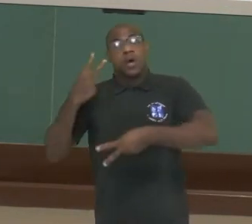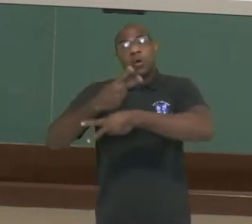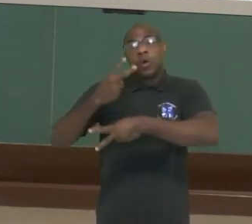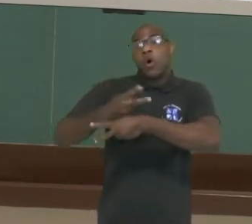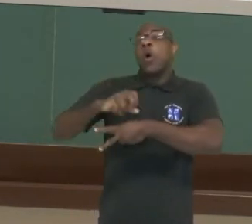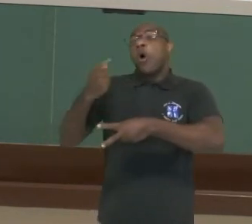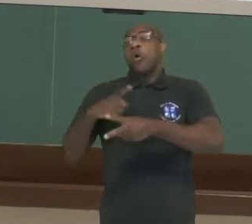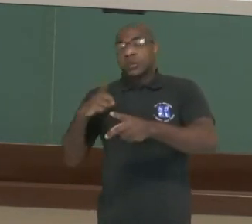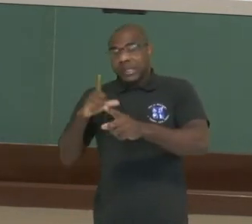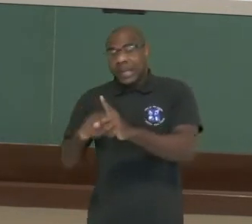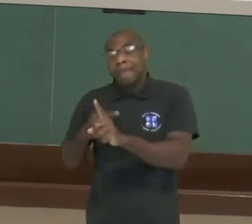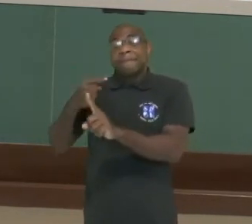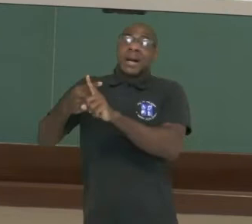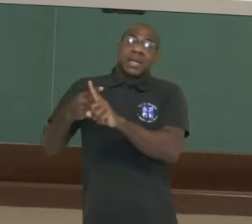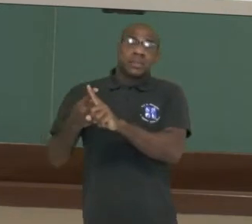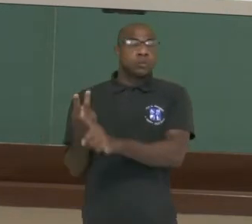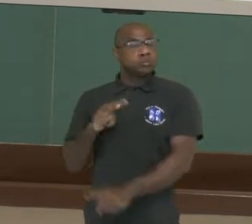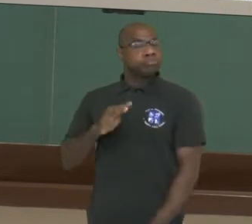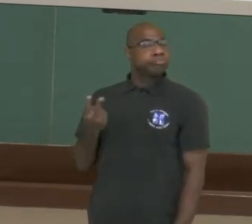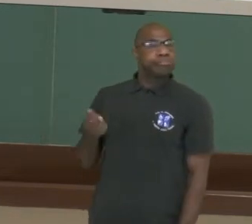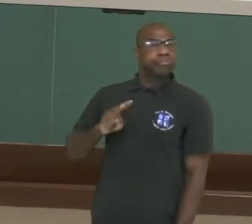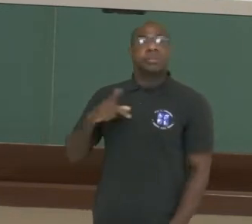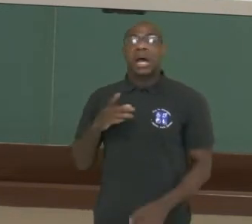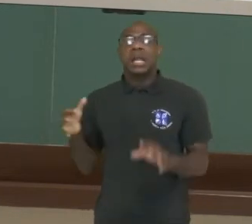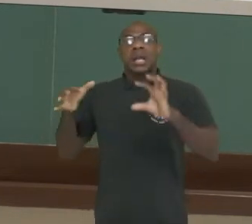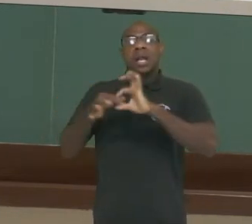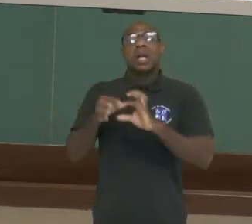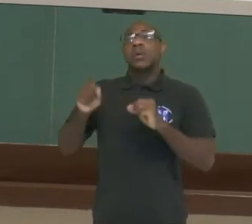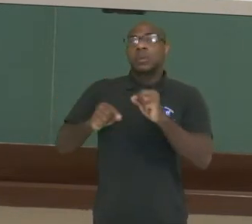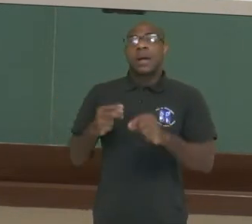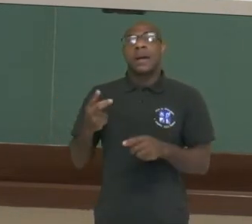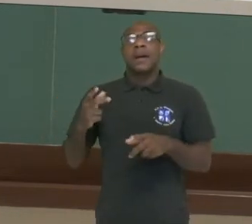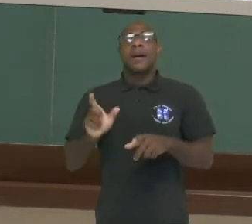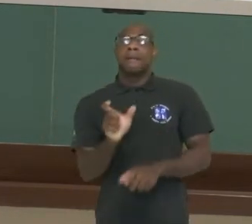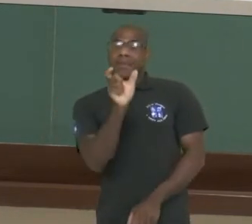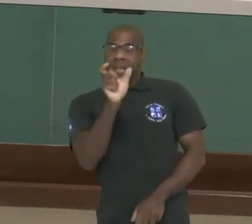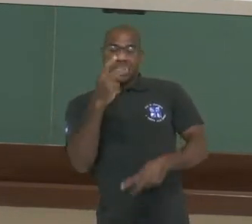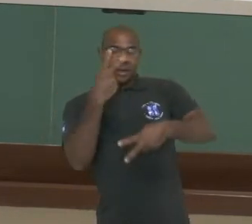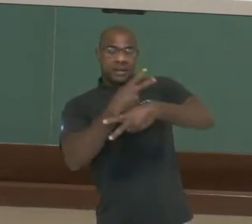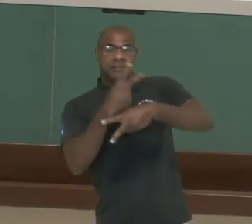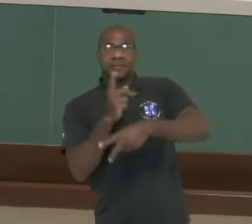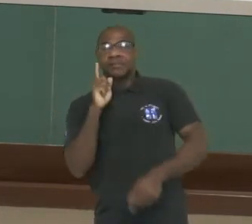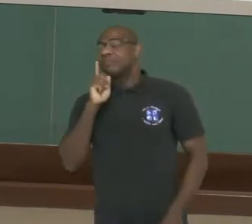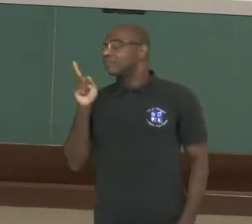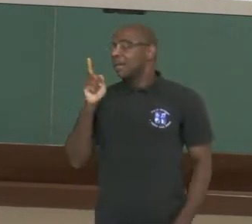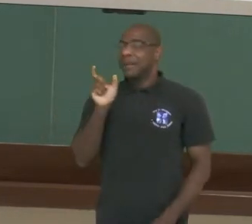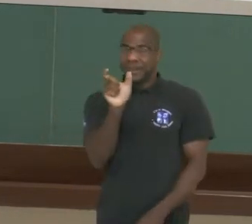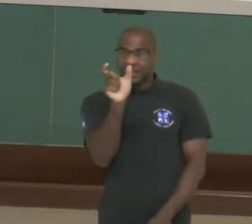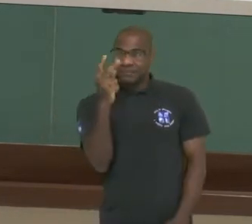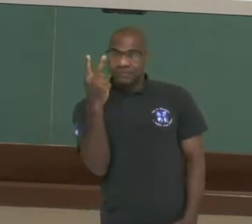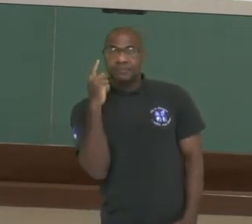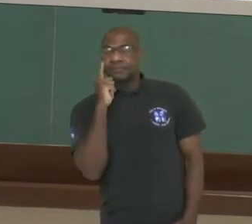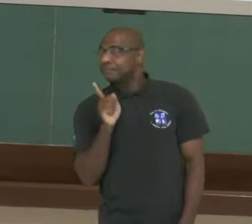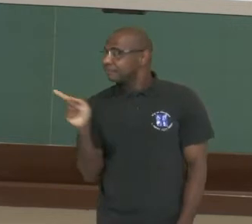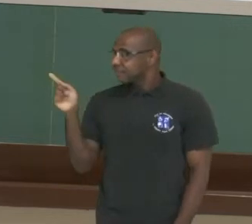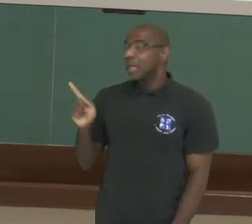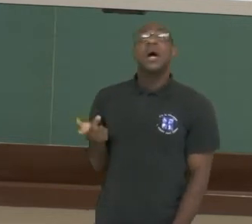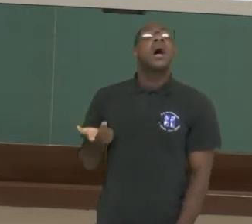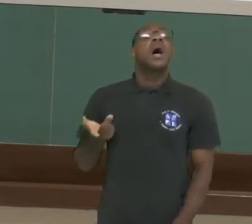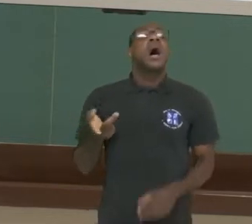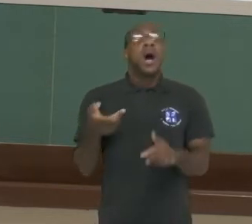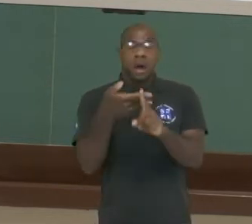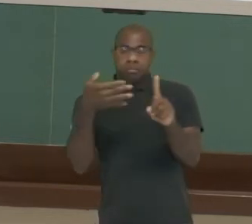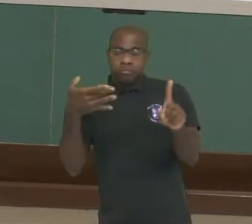cromossomos. Ganhar ou perder cromossomos está relacionado a essa palavra aneuploidia. Portadores dessa síndrome